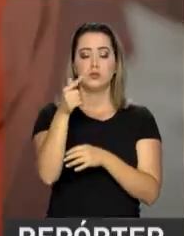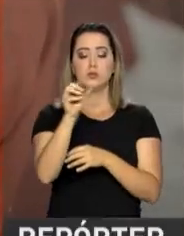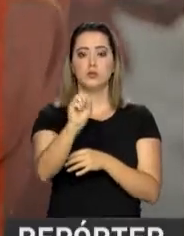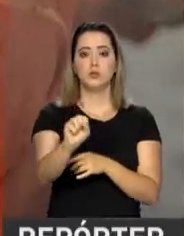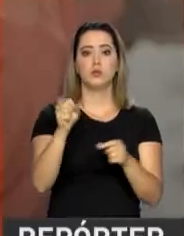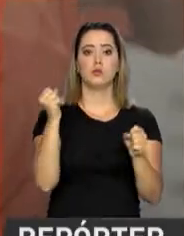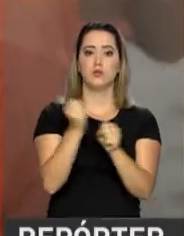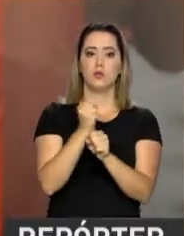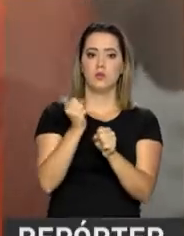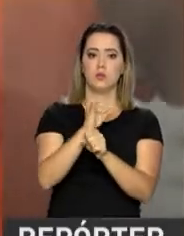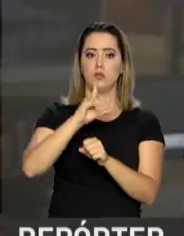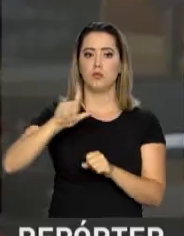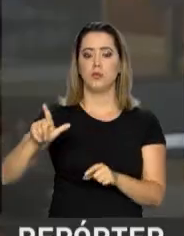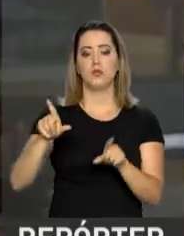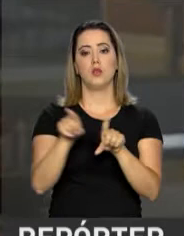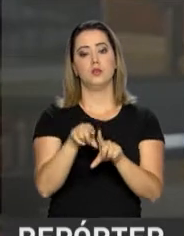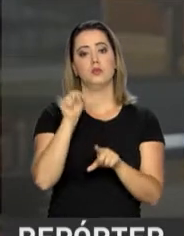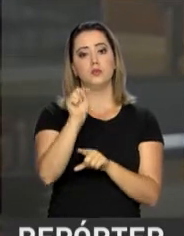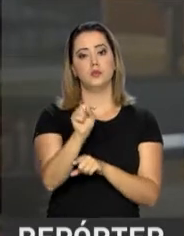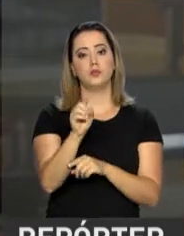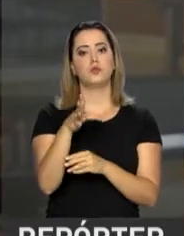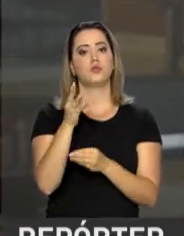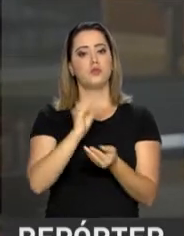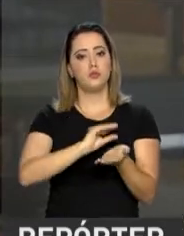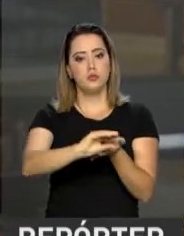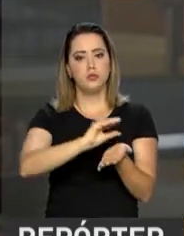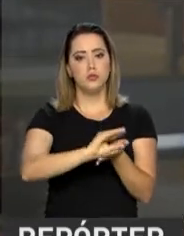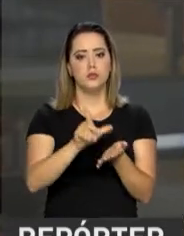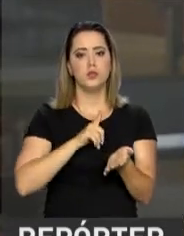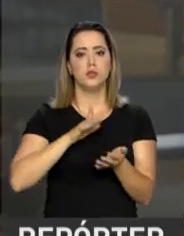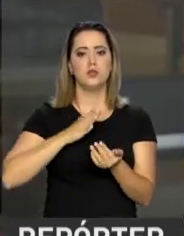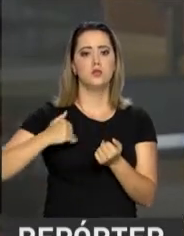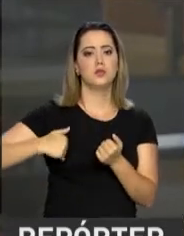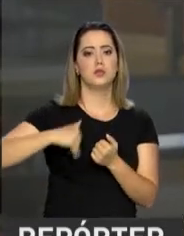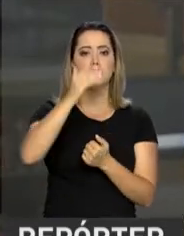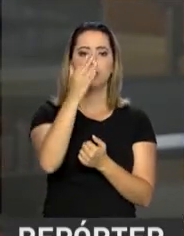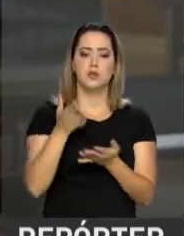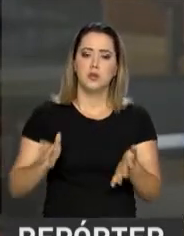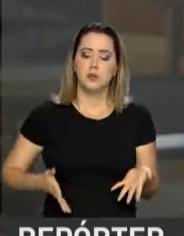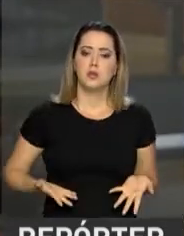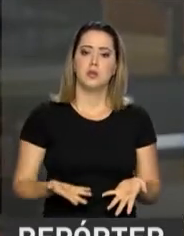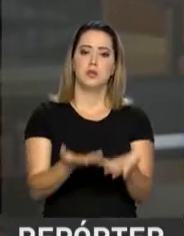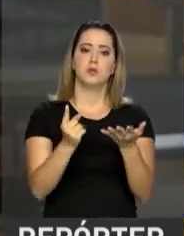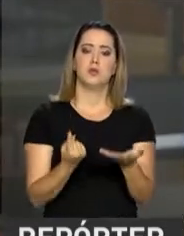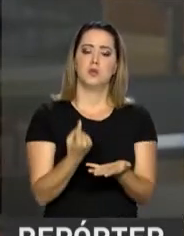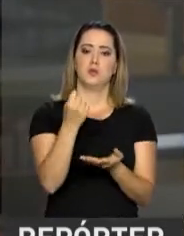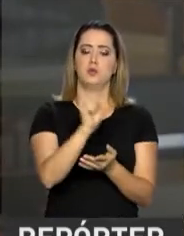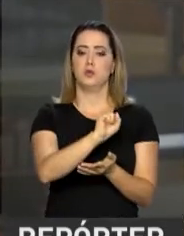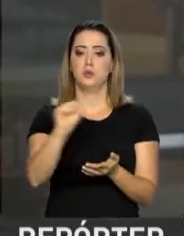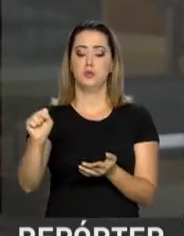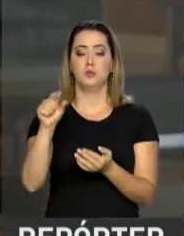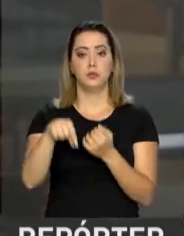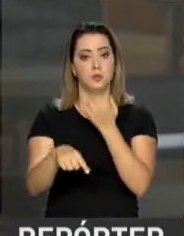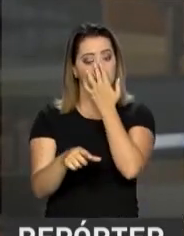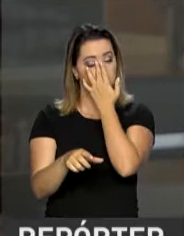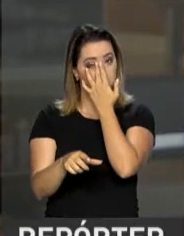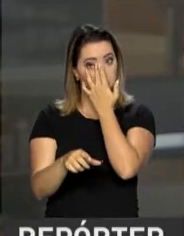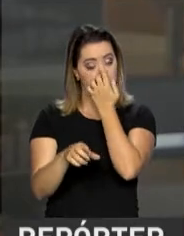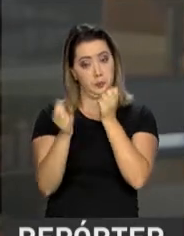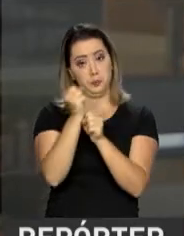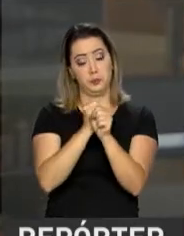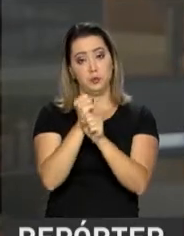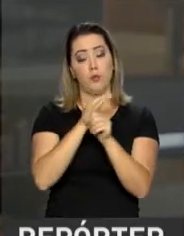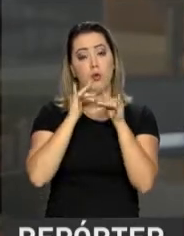e construção civil investimentos que tiveram ainda mais impulso no primeiro semestre deste ano foi